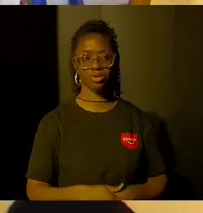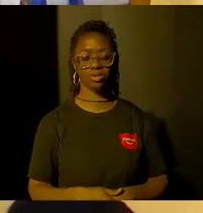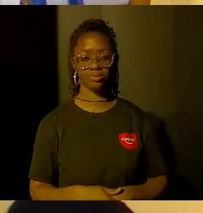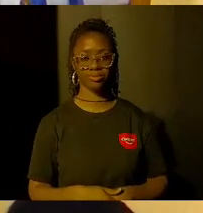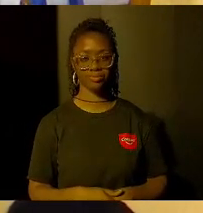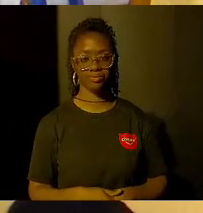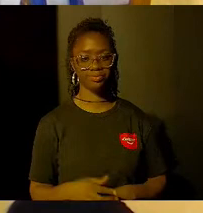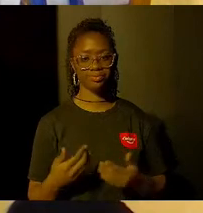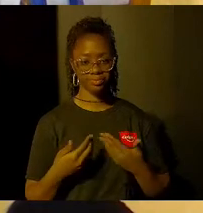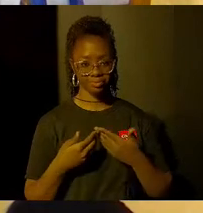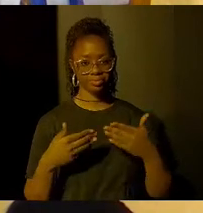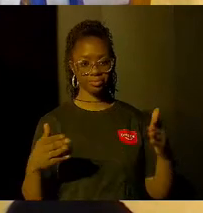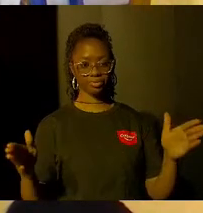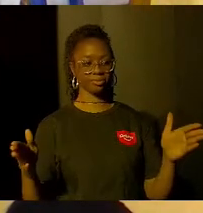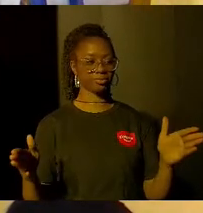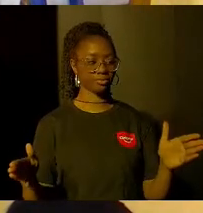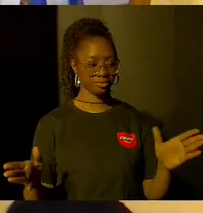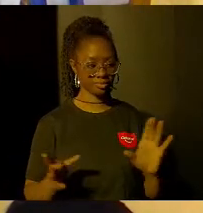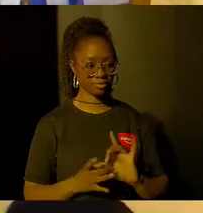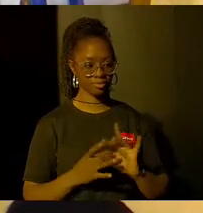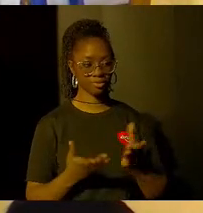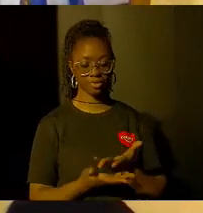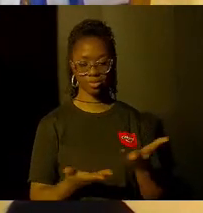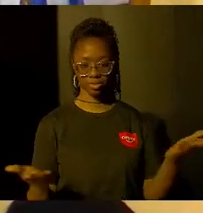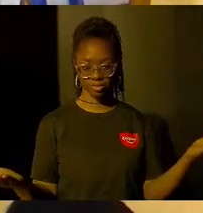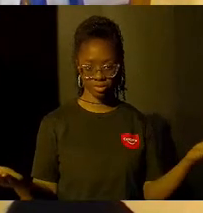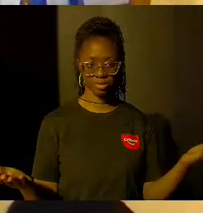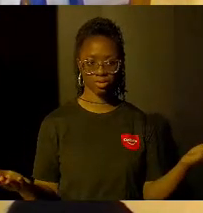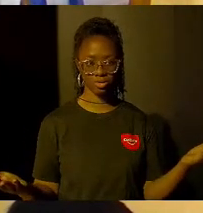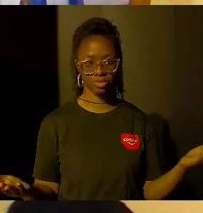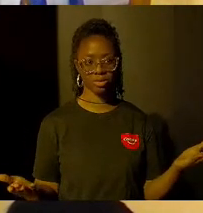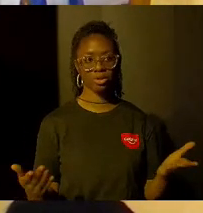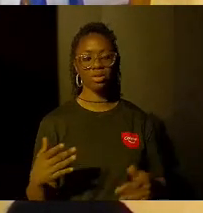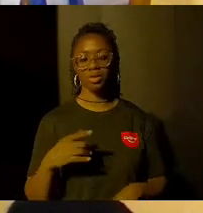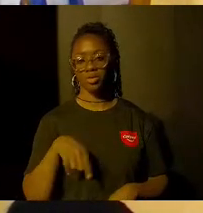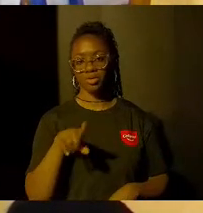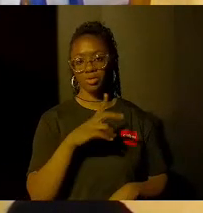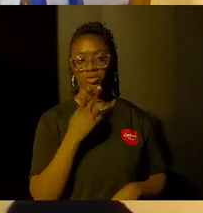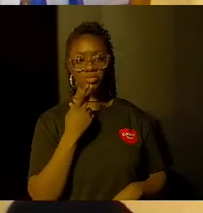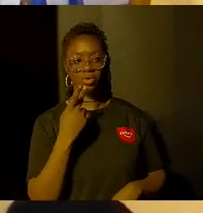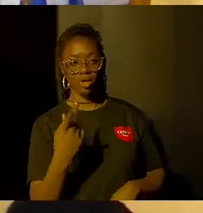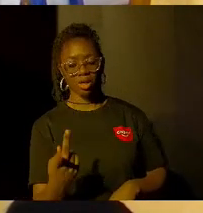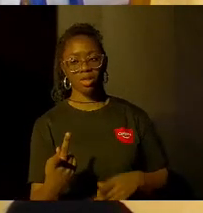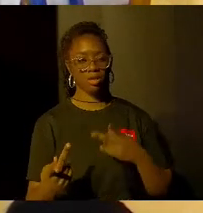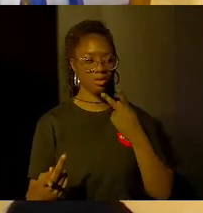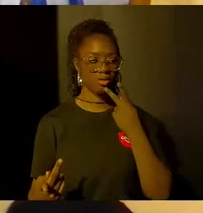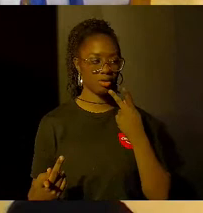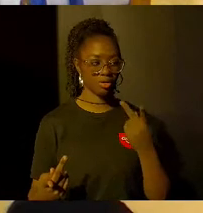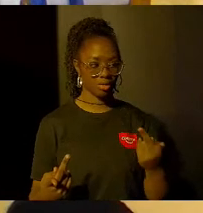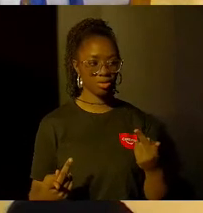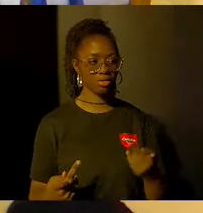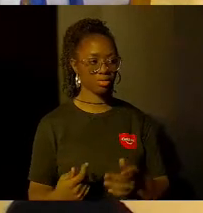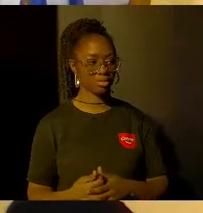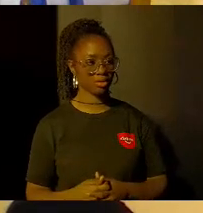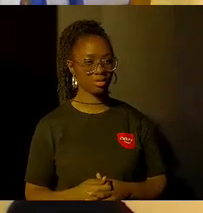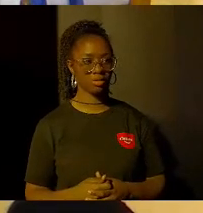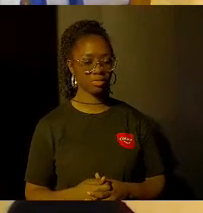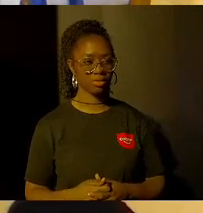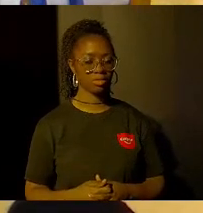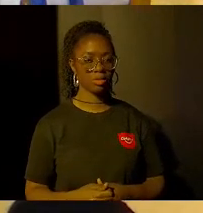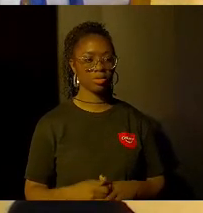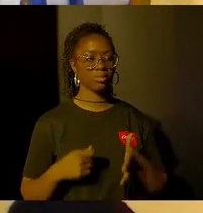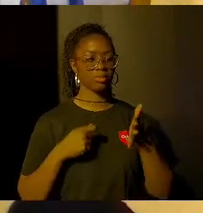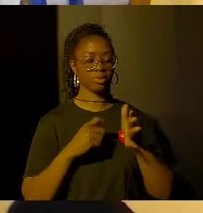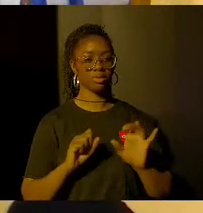eu abro todo mês passo para vocês para vocês denunciarem para vocês falarem para a gente defender